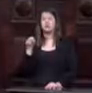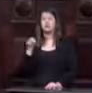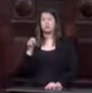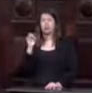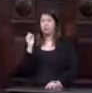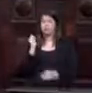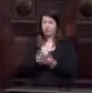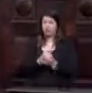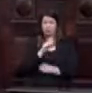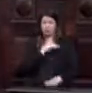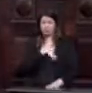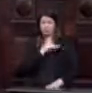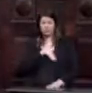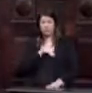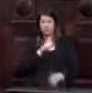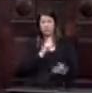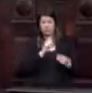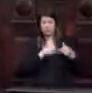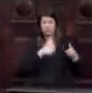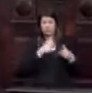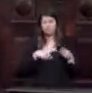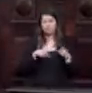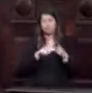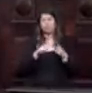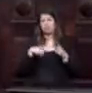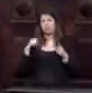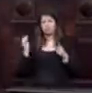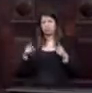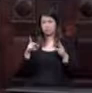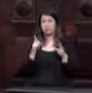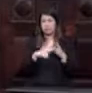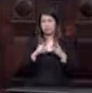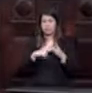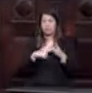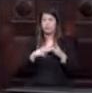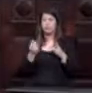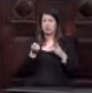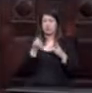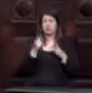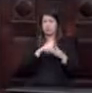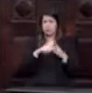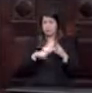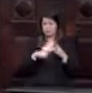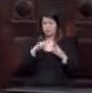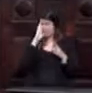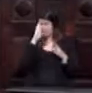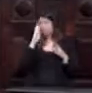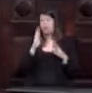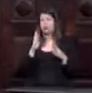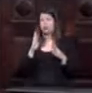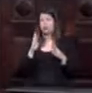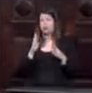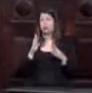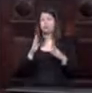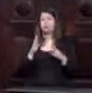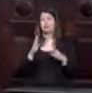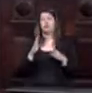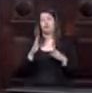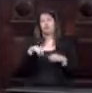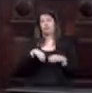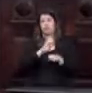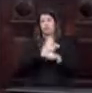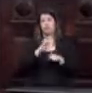pensionistas, principalmente do Executivo, que estão na miséria, levará até mais